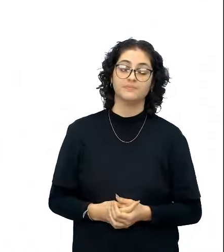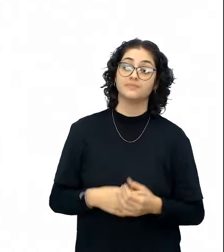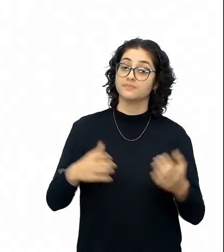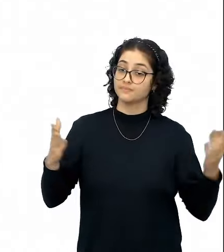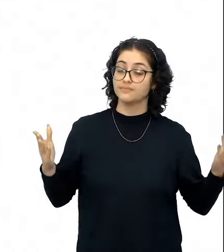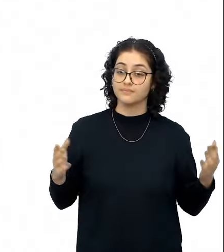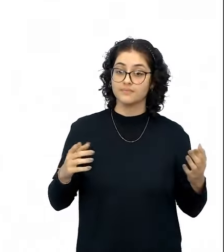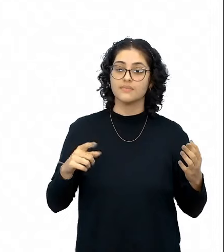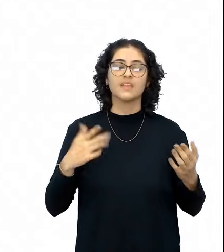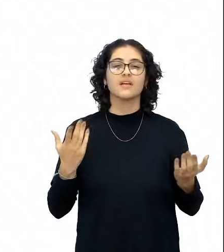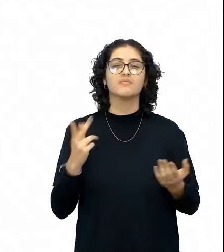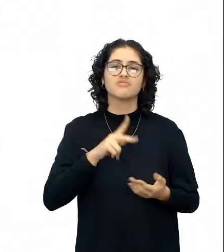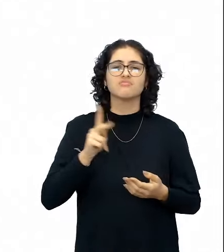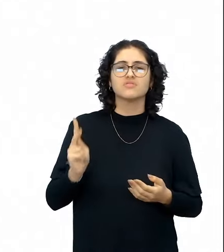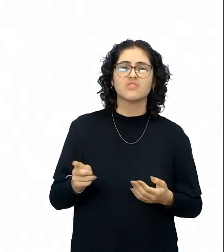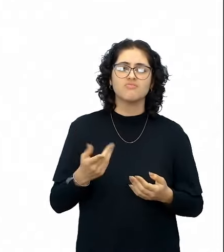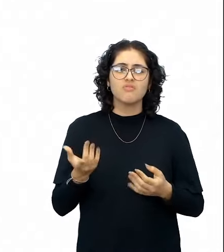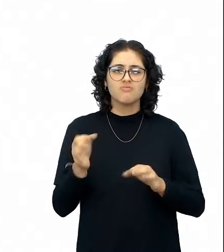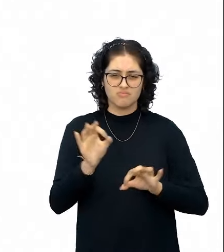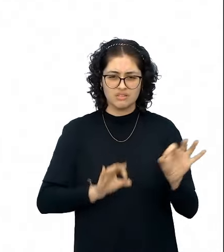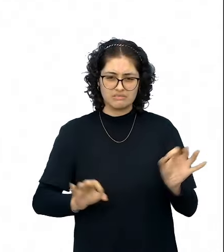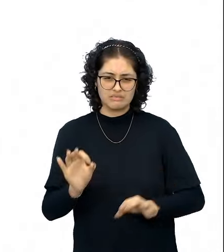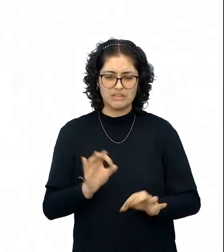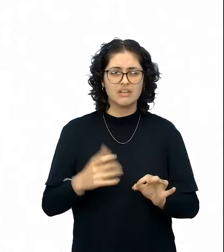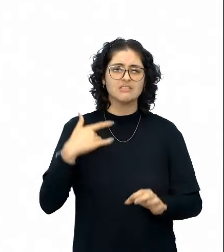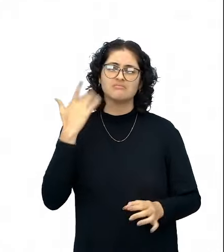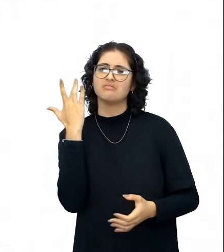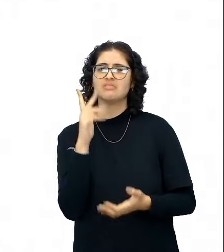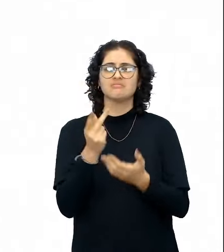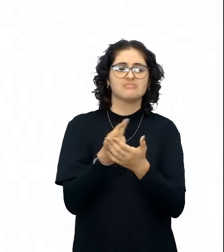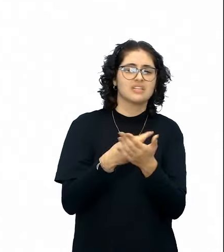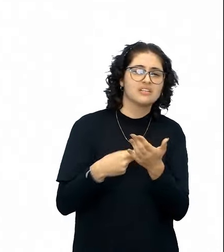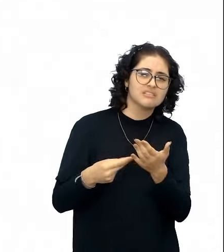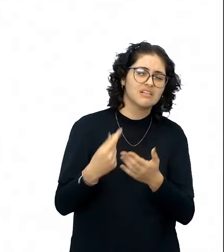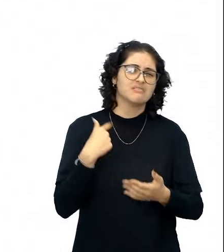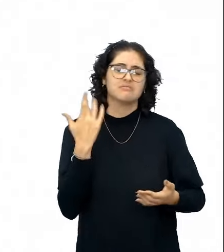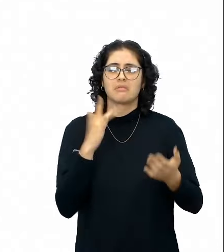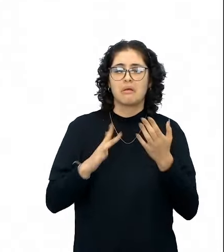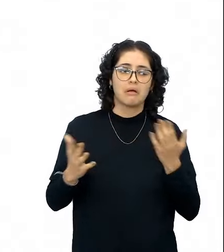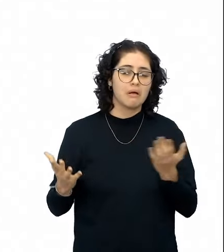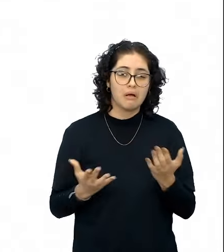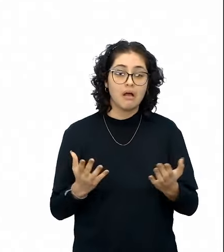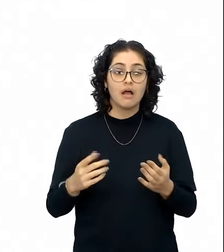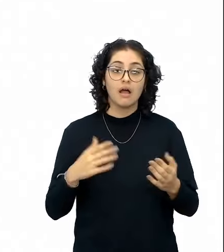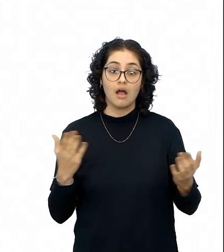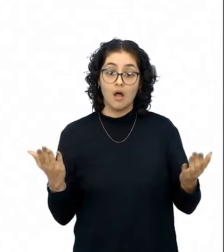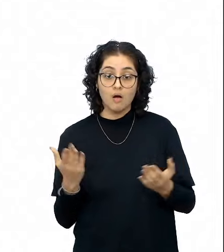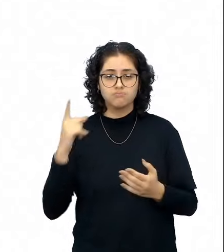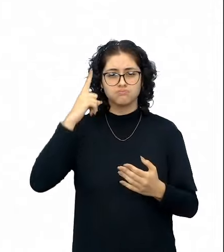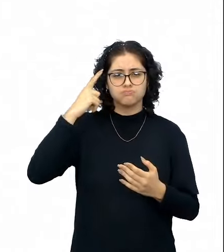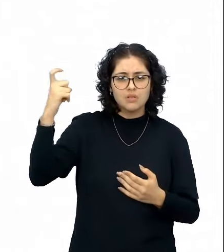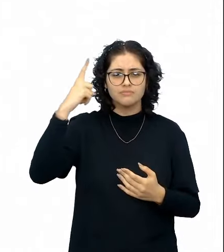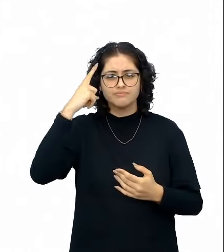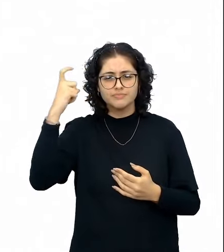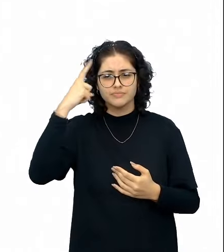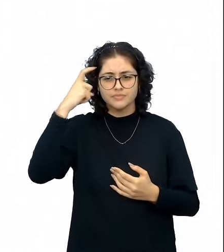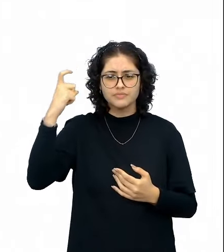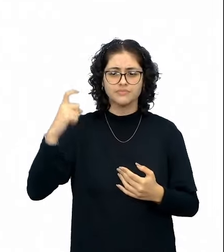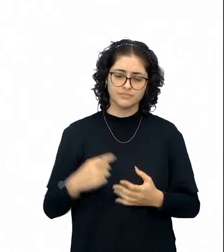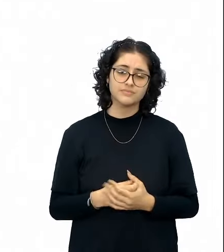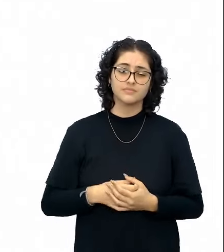momento, professor, vamos criar. Eu não sei o que desenhar, eu não sei o que produzir. Aí é o momento da chuva de ideias. É o momento de